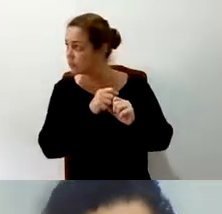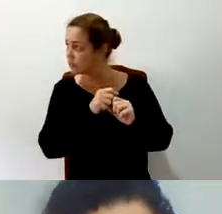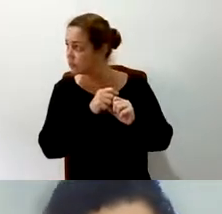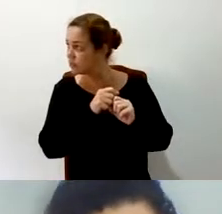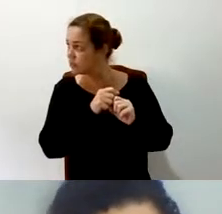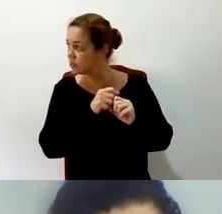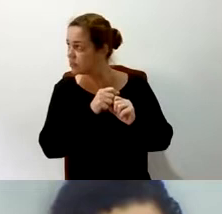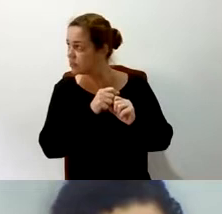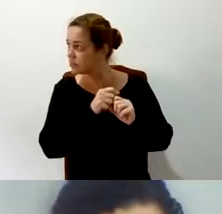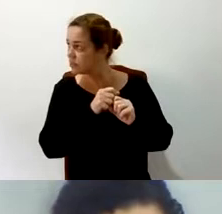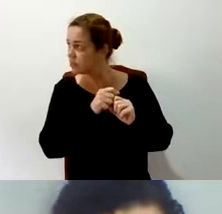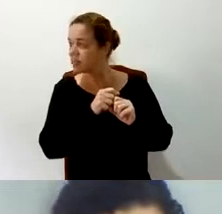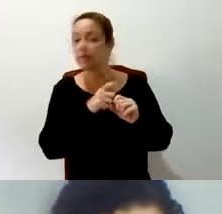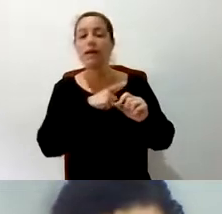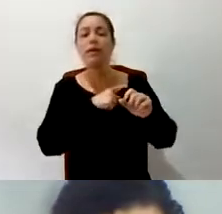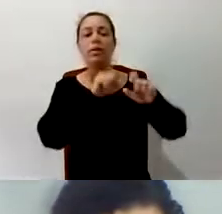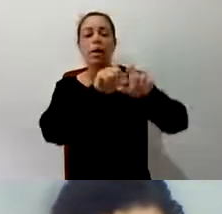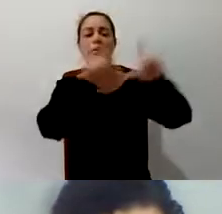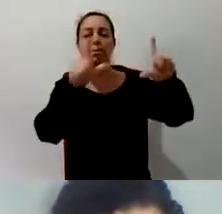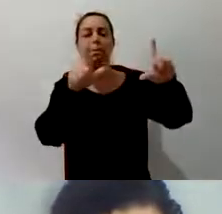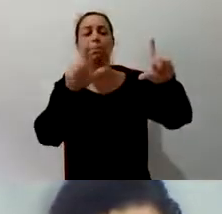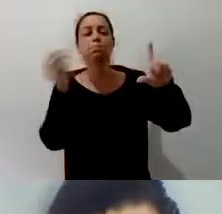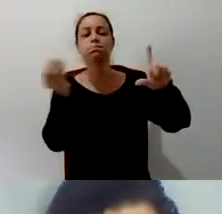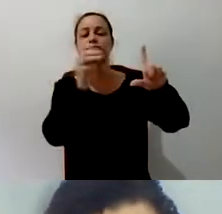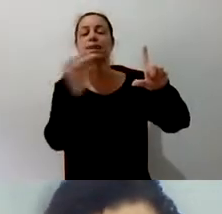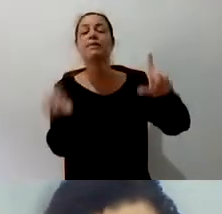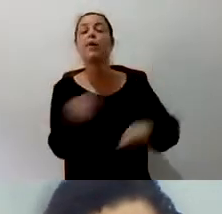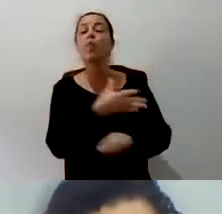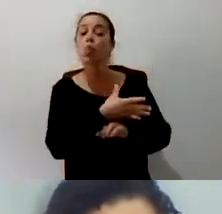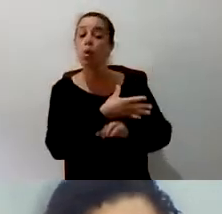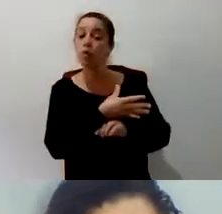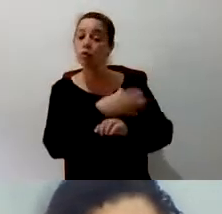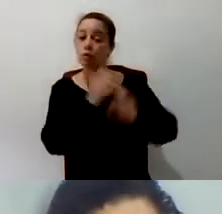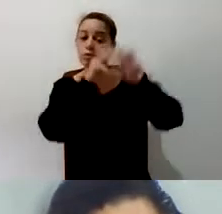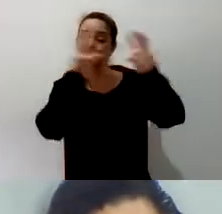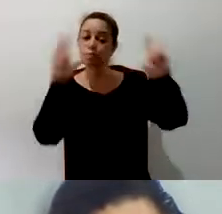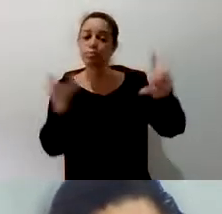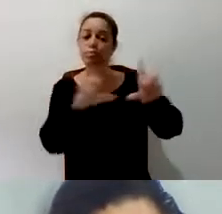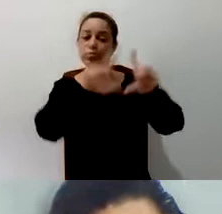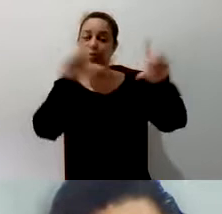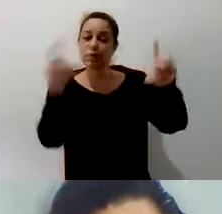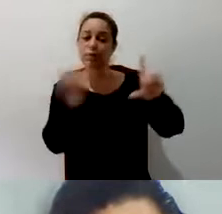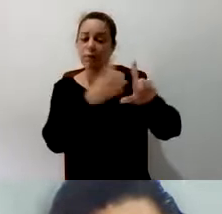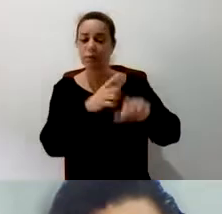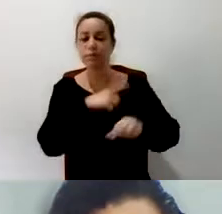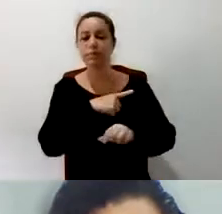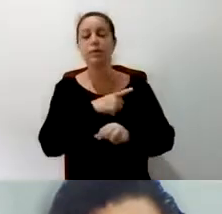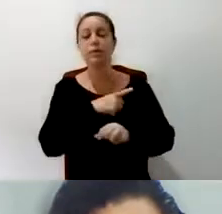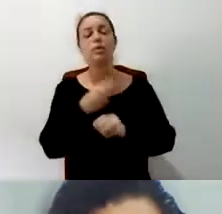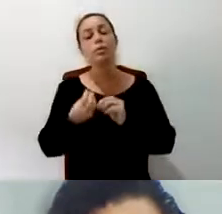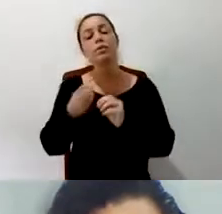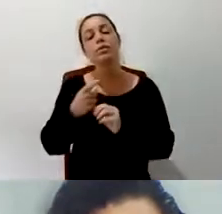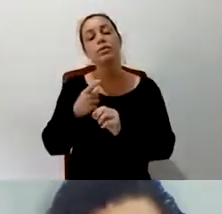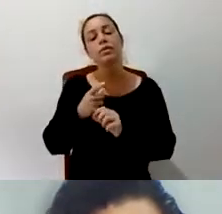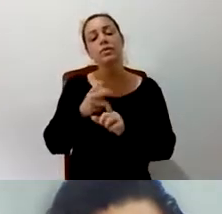não conhece muito essa plataforma. Isso já foi levantado, mas a gente não teve esse retorno ainda sobre a gravação, né?